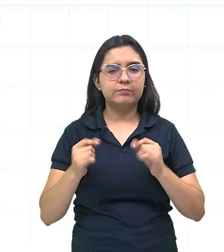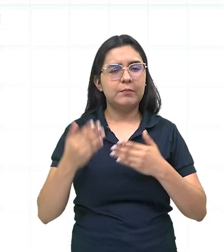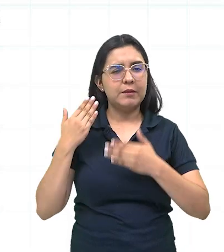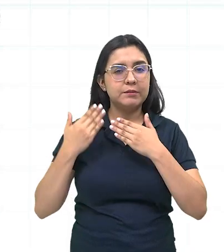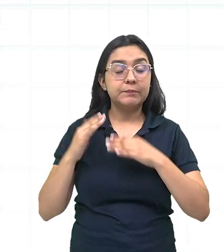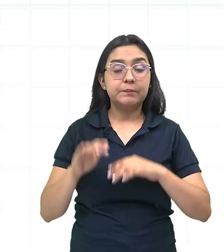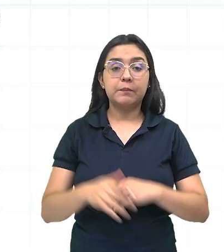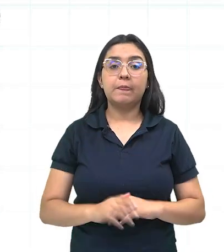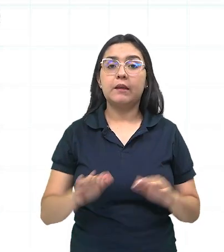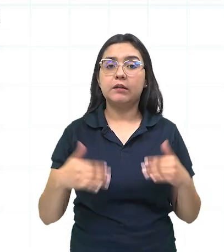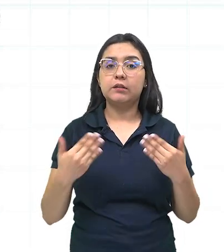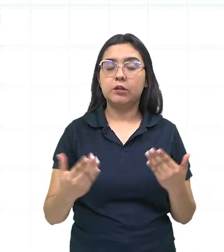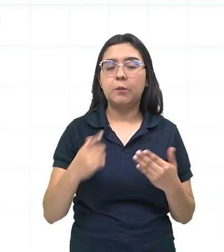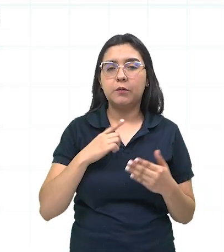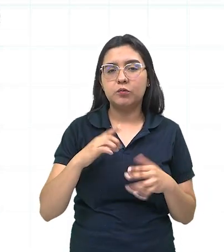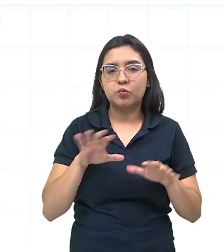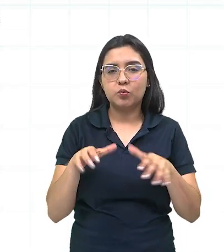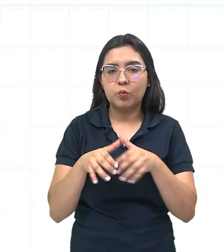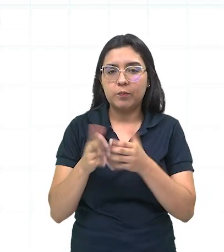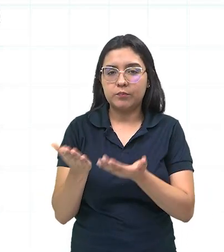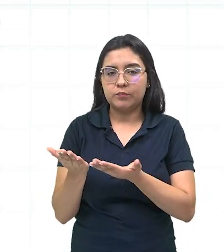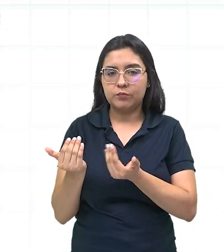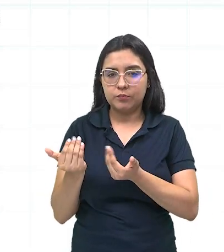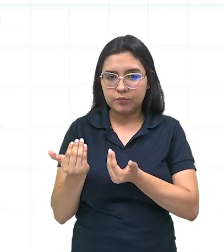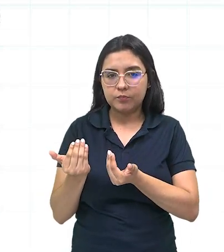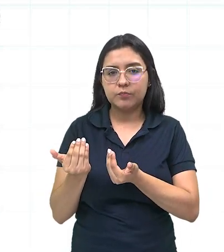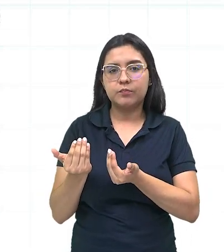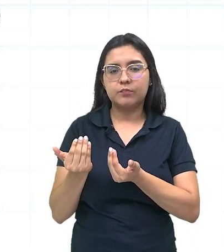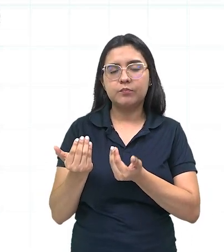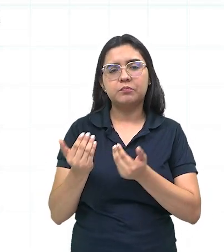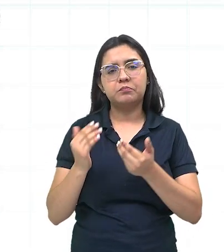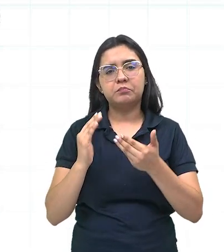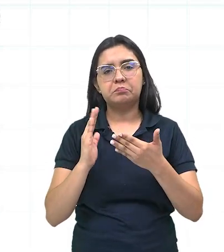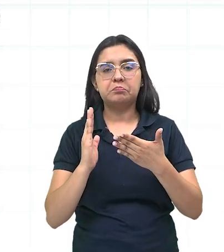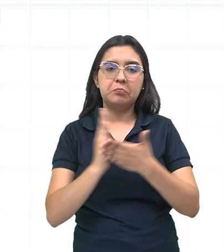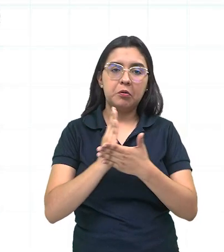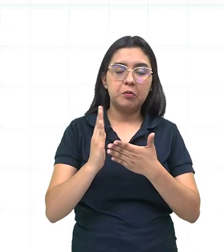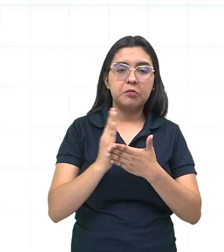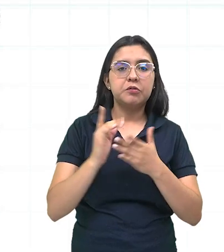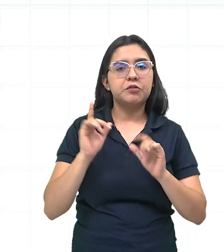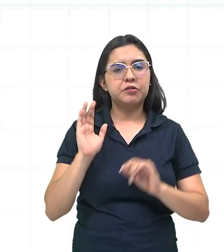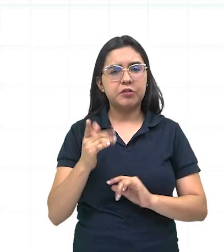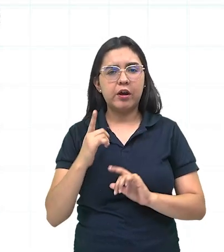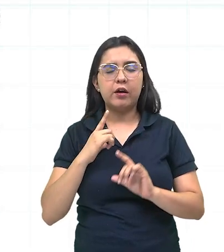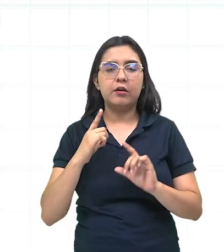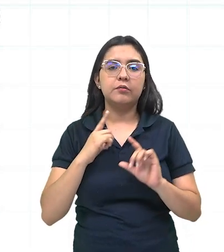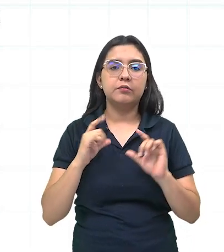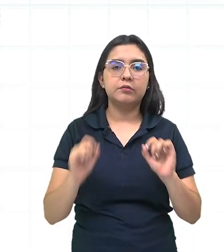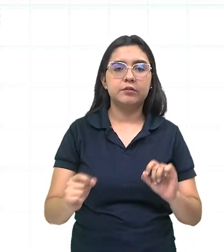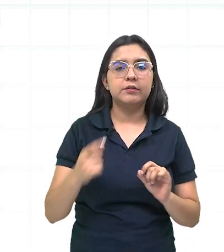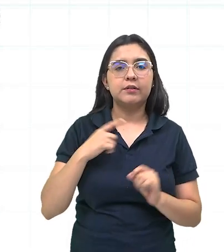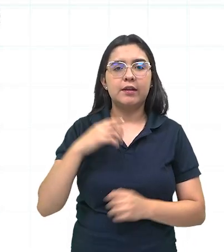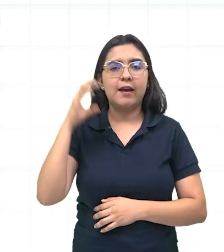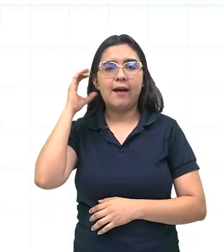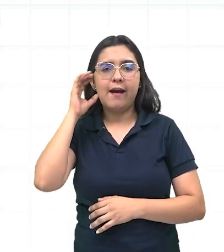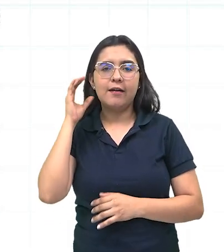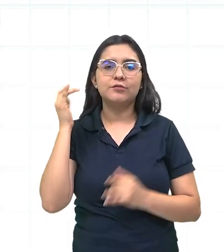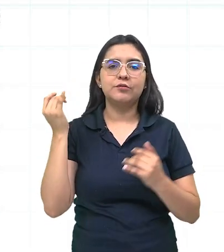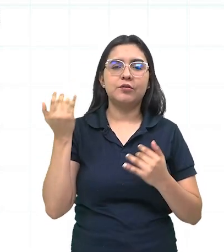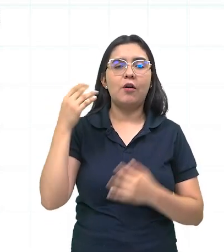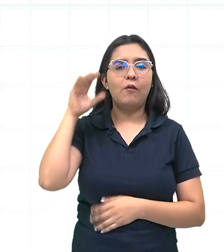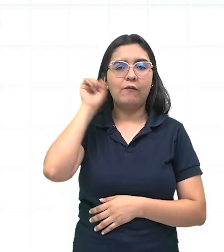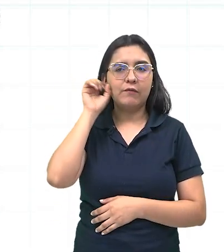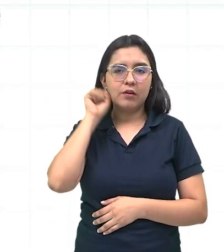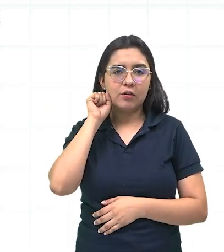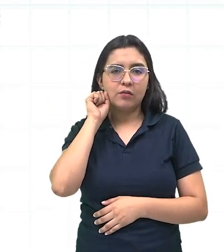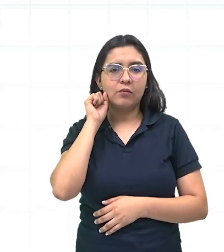aí, para os mais jovens, talvez tenham escutado muitas vezes aí na rádio ou em